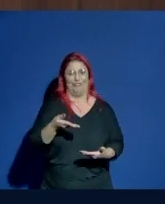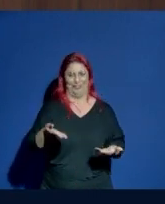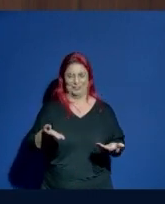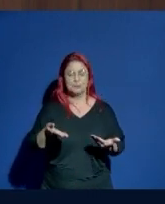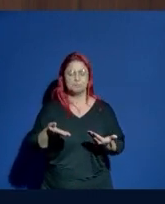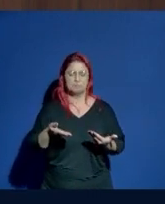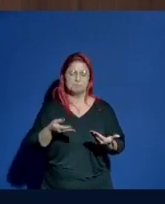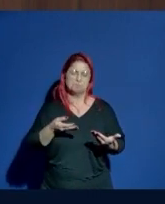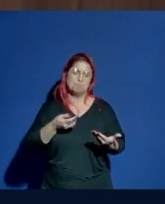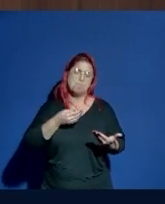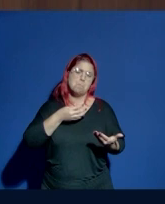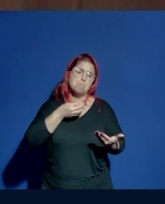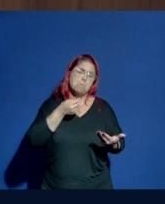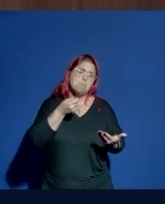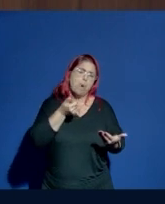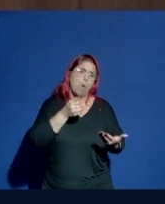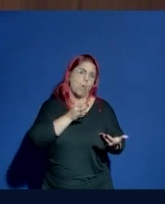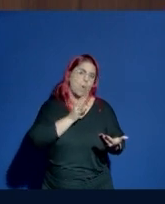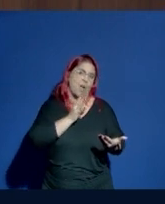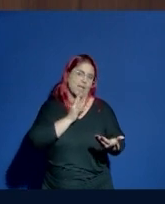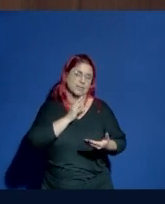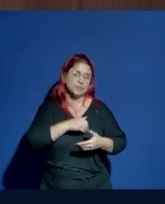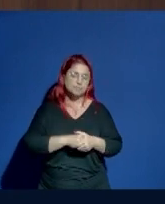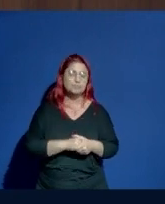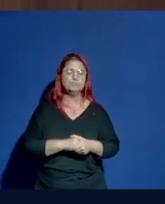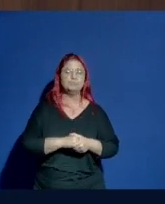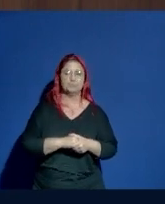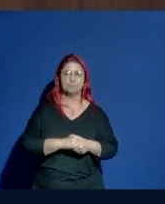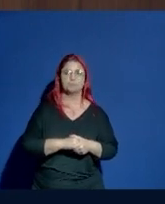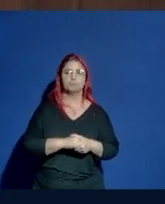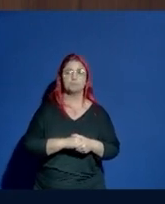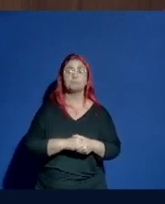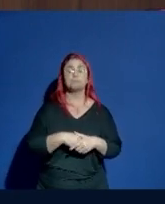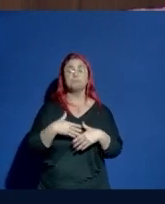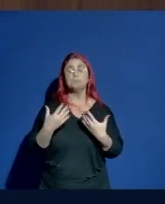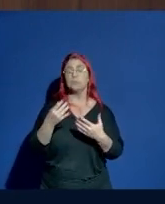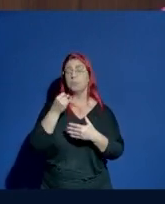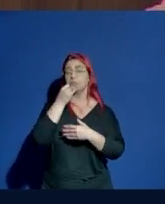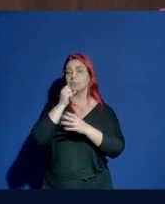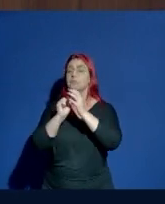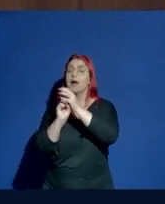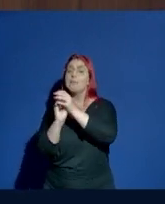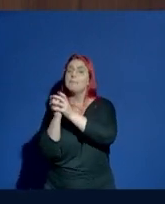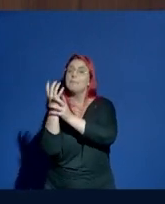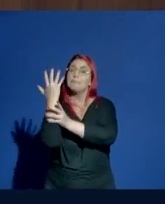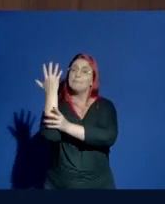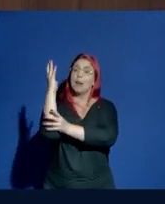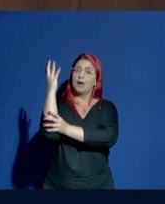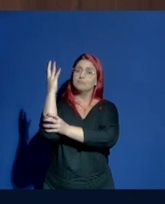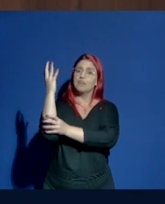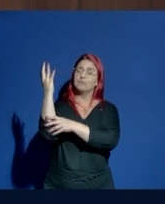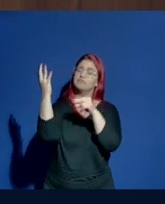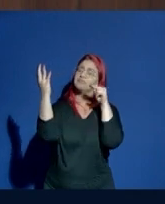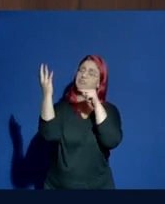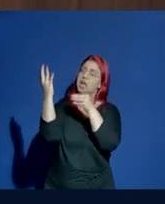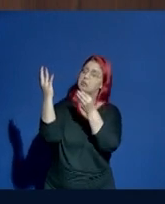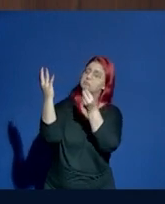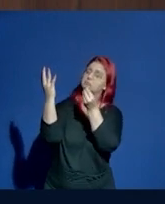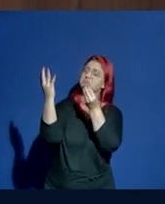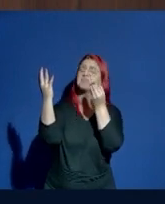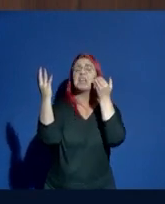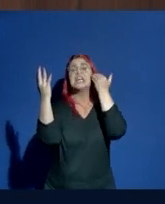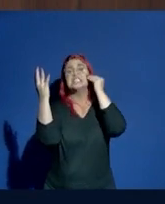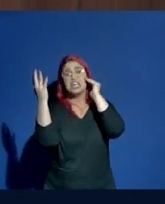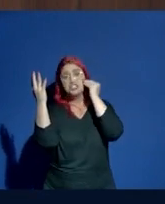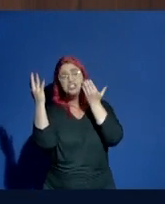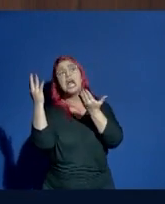A gente tem, e até hoje a gente olhava, pelo menos, as plantas de uma forma departamentalizada. Nós entendíamos as